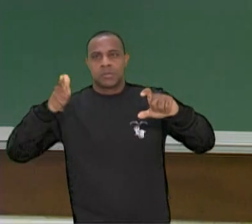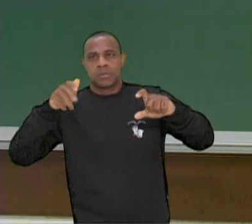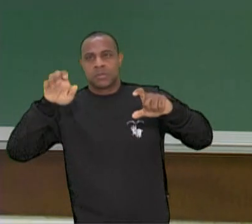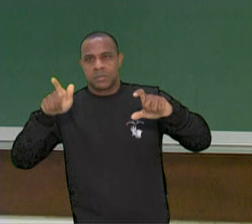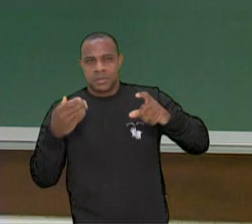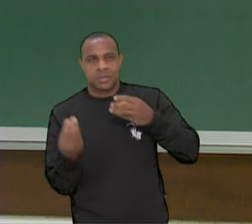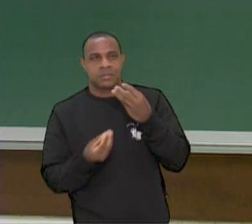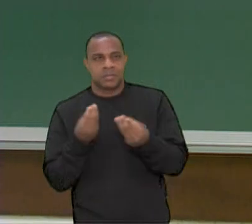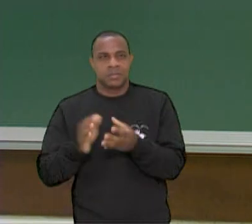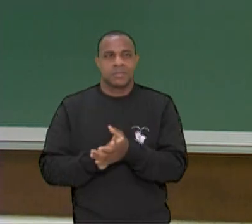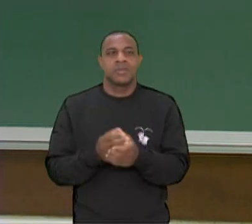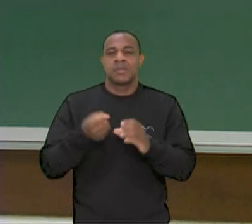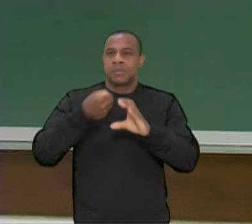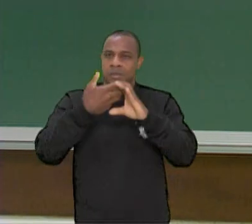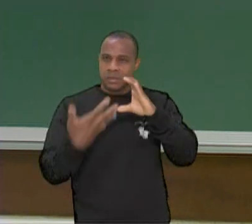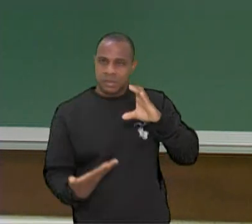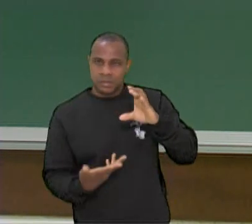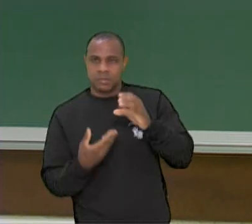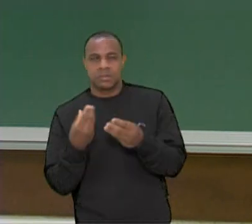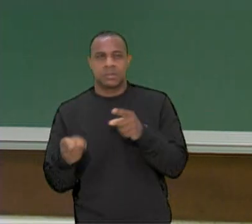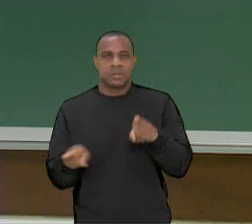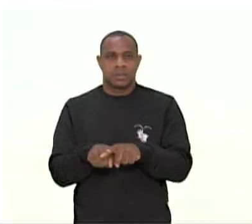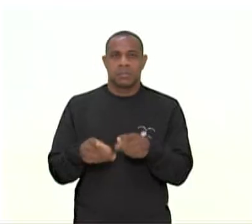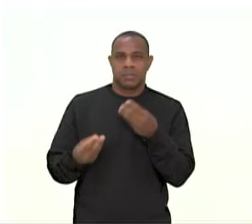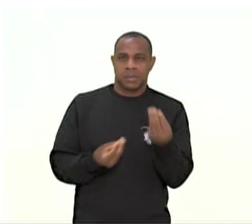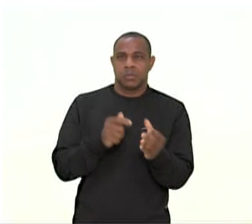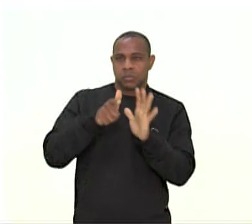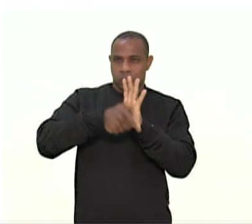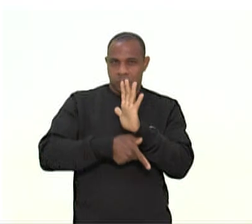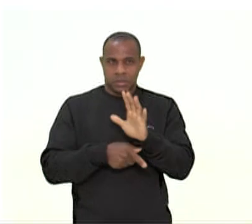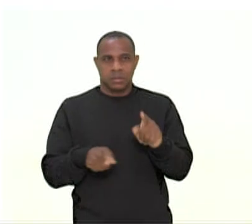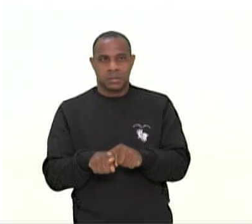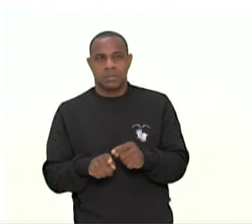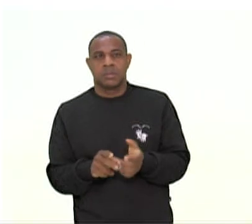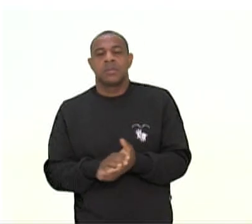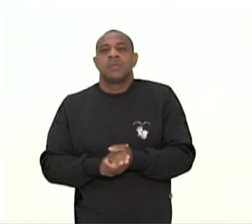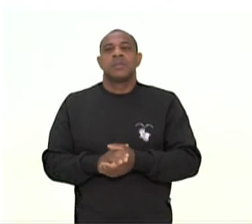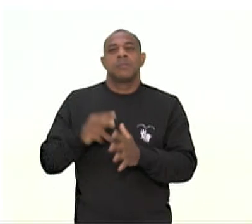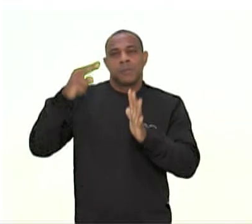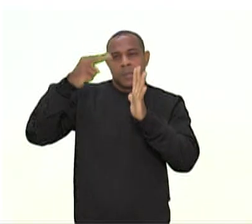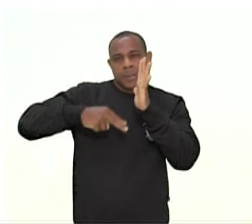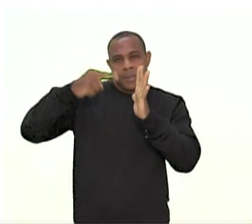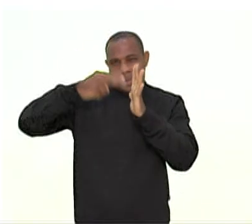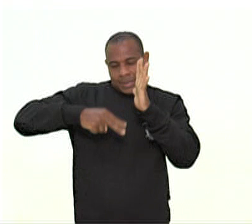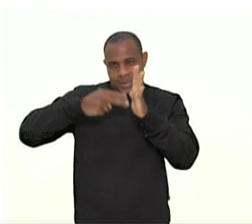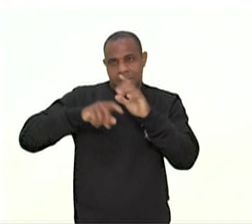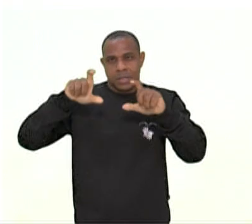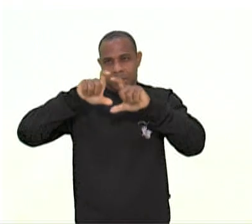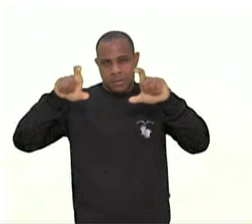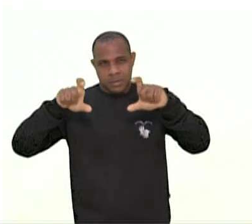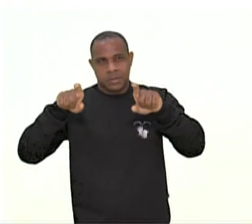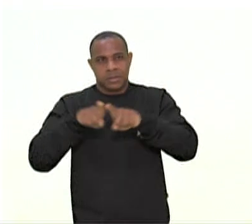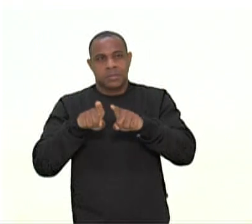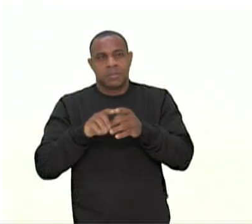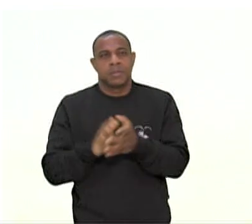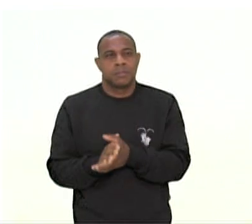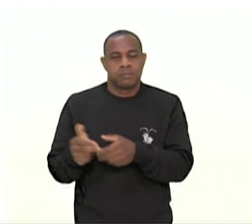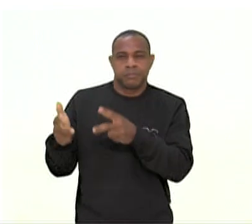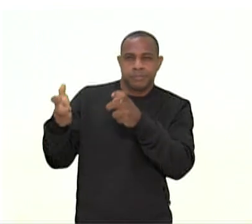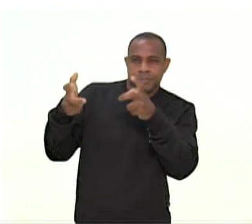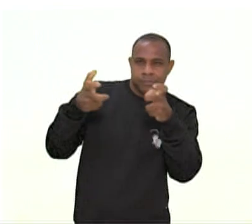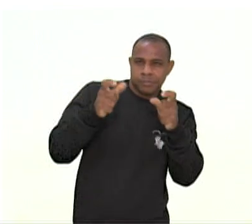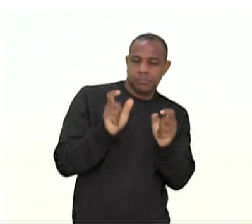pouco mais das suas características de composição desse gênero, ler e interpretar mais charges, né? Perceber se houver ali